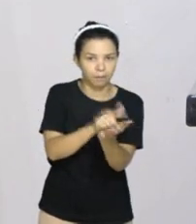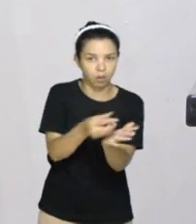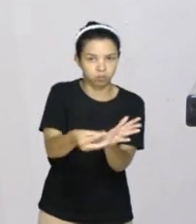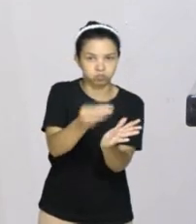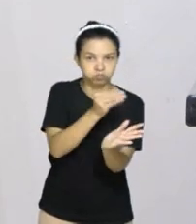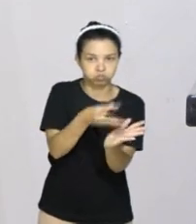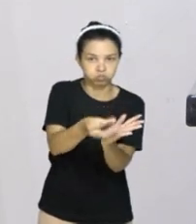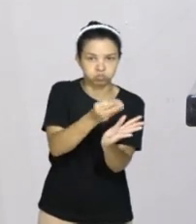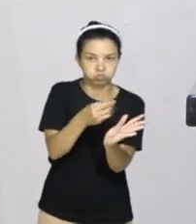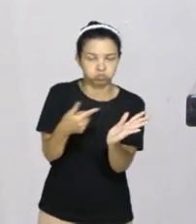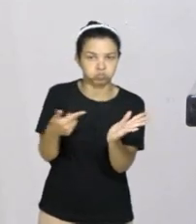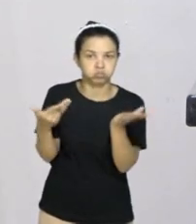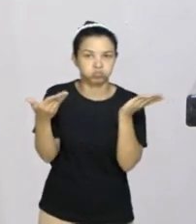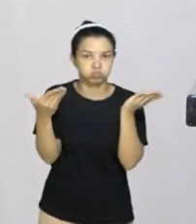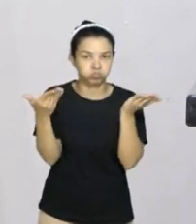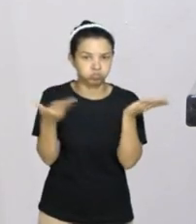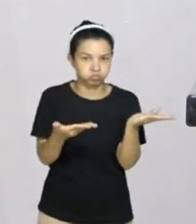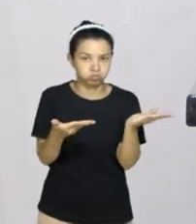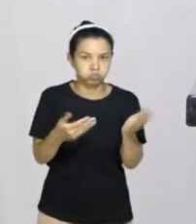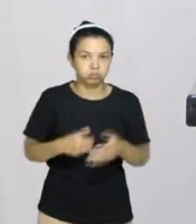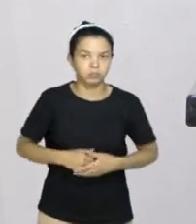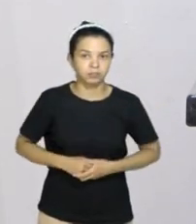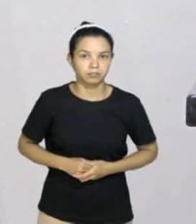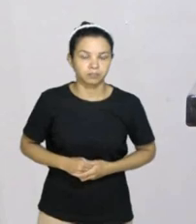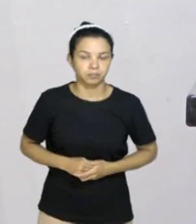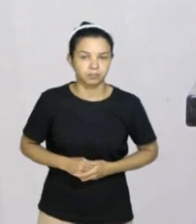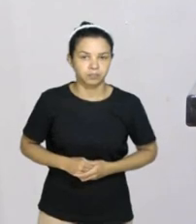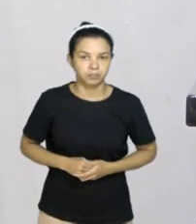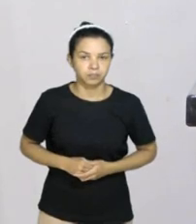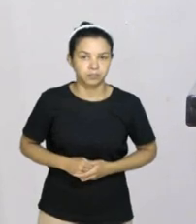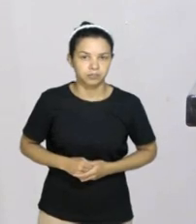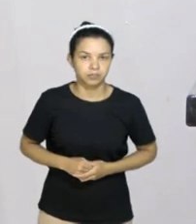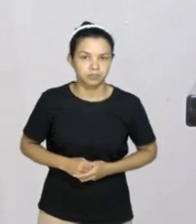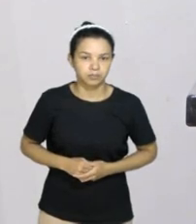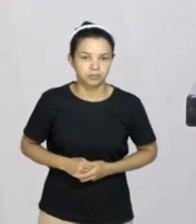Lopes e a secretaria de educação não tinha conhecimento